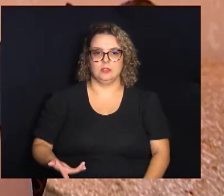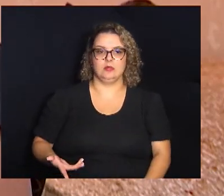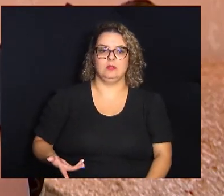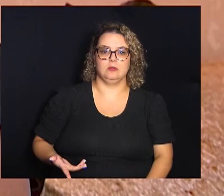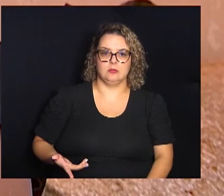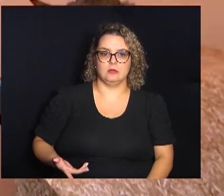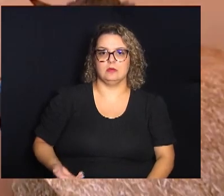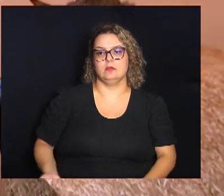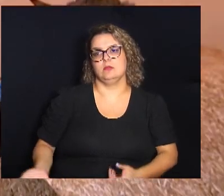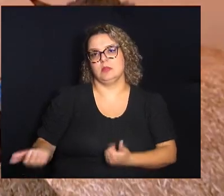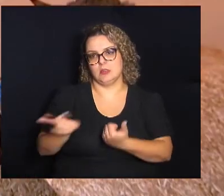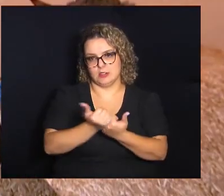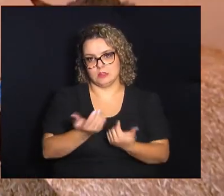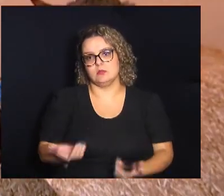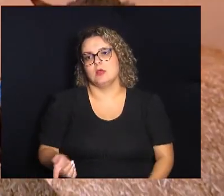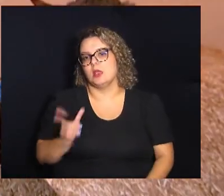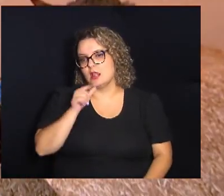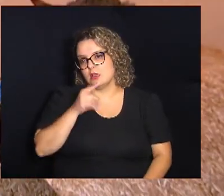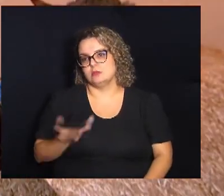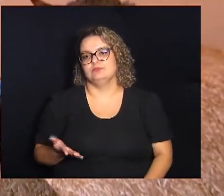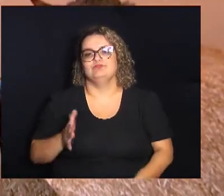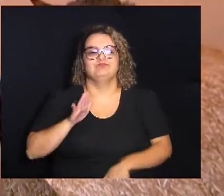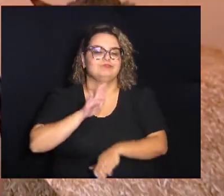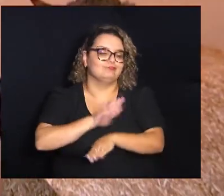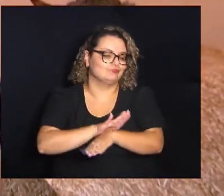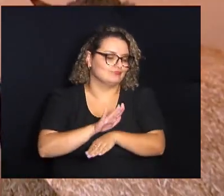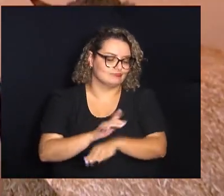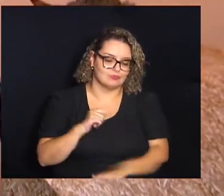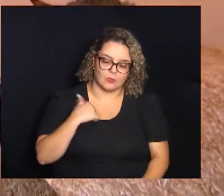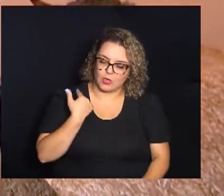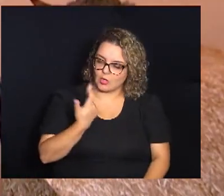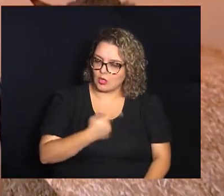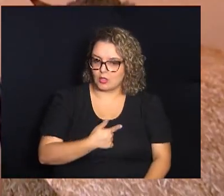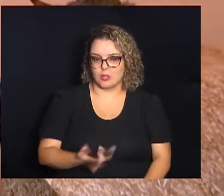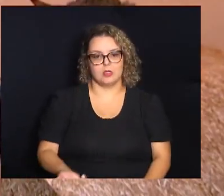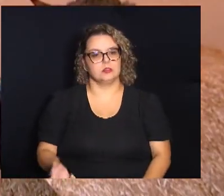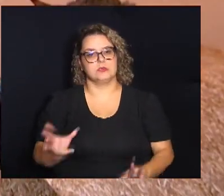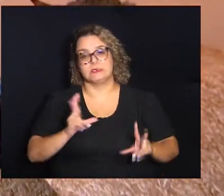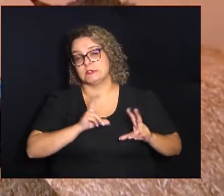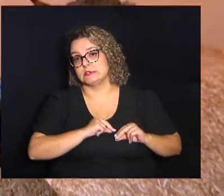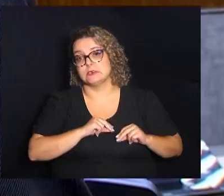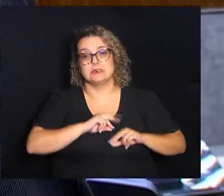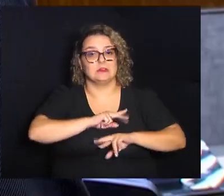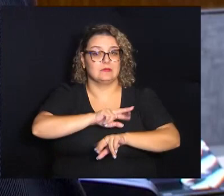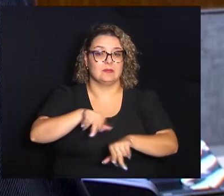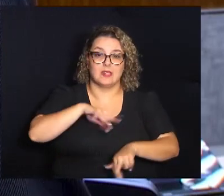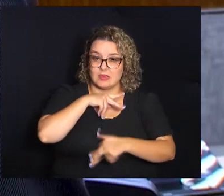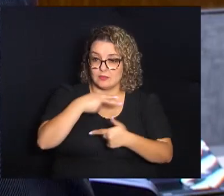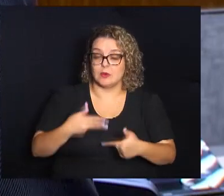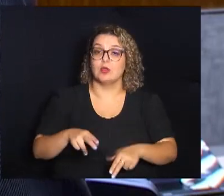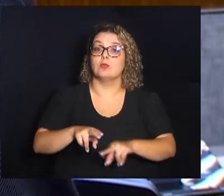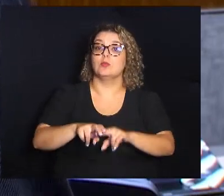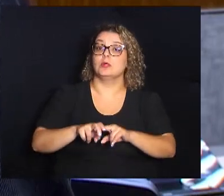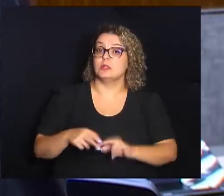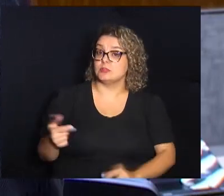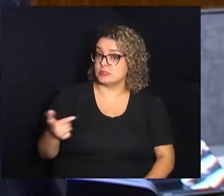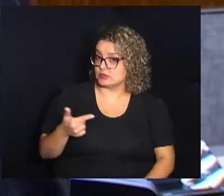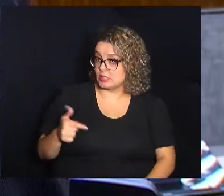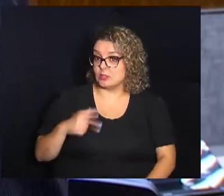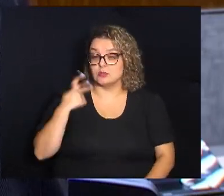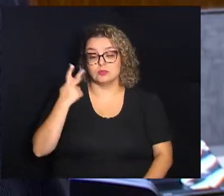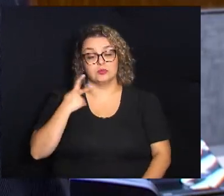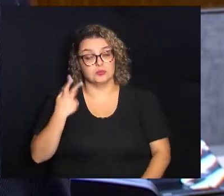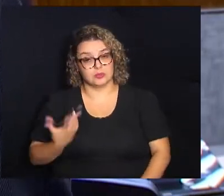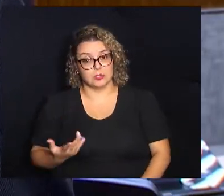essa água fresca. Ia ajudar muito a gente. Muito, porque a gente tem muito bicho, né? Por isso, segundo o parlamentar,